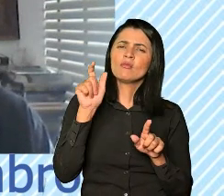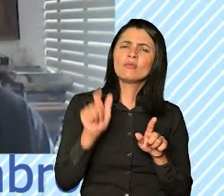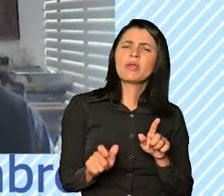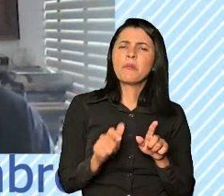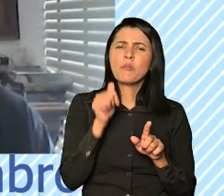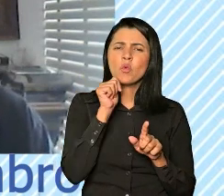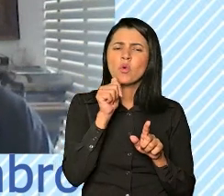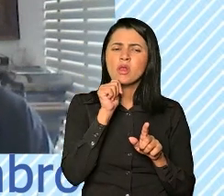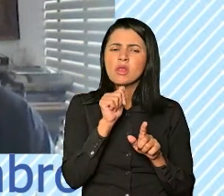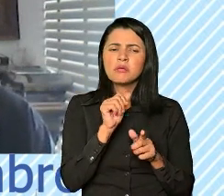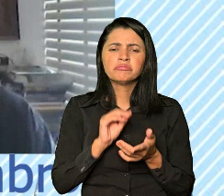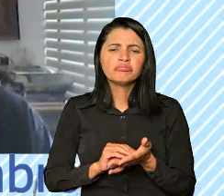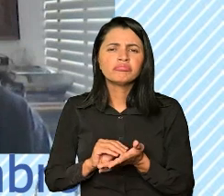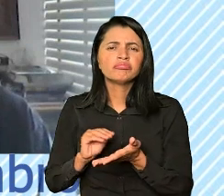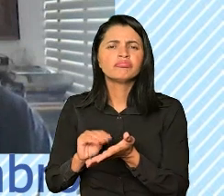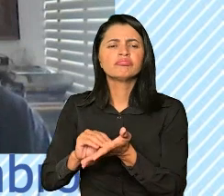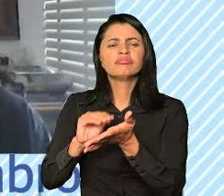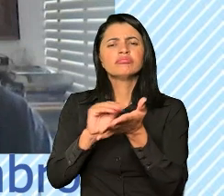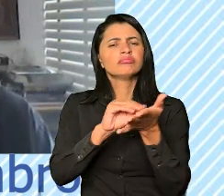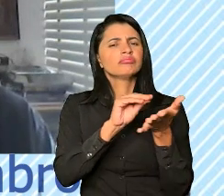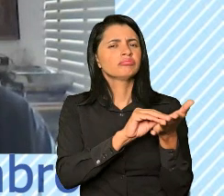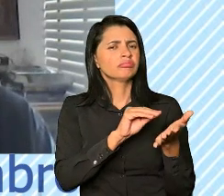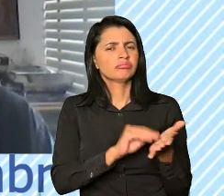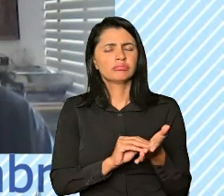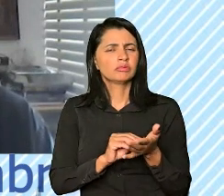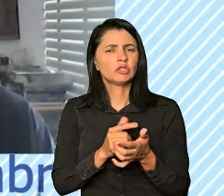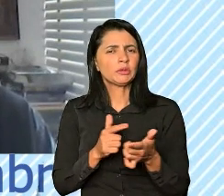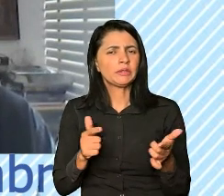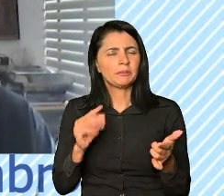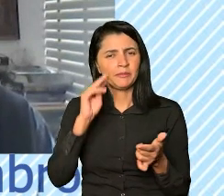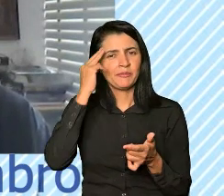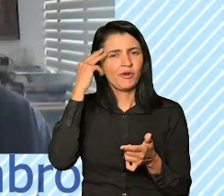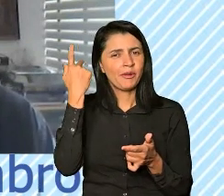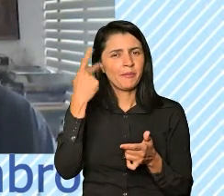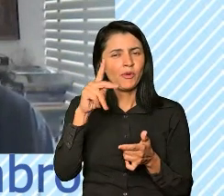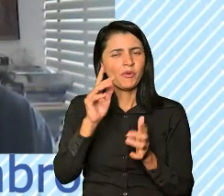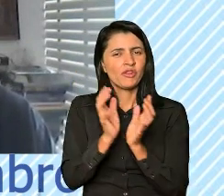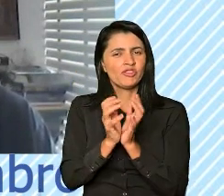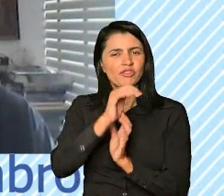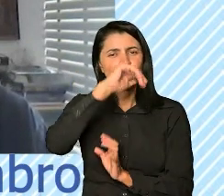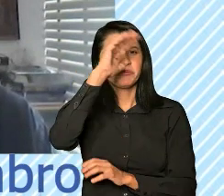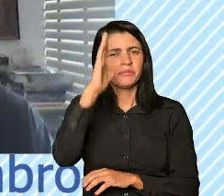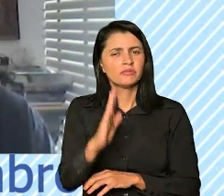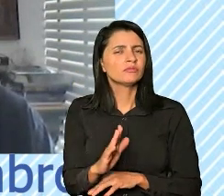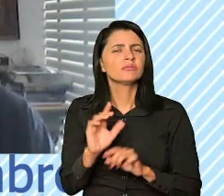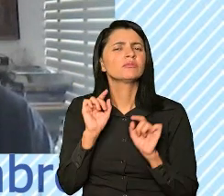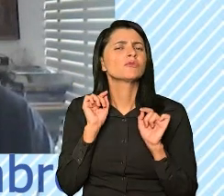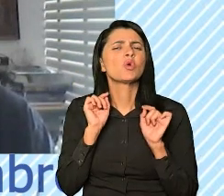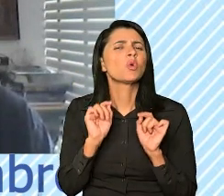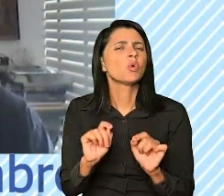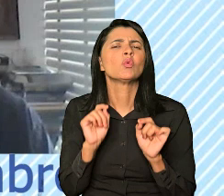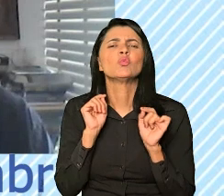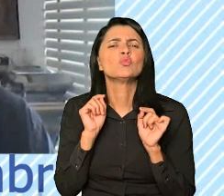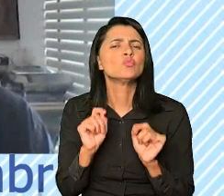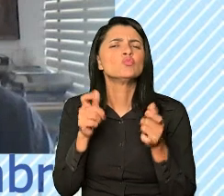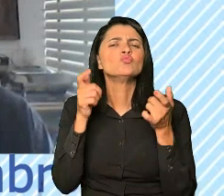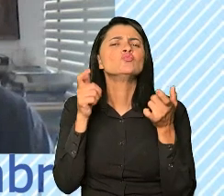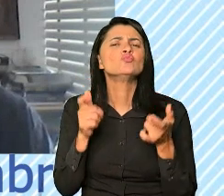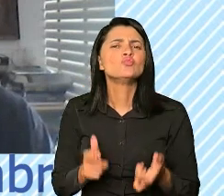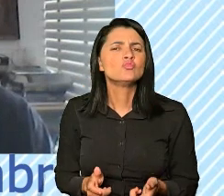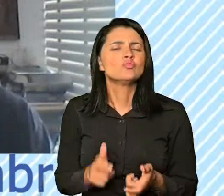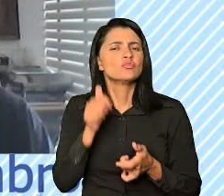femininas na memória coletiva brasileira, né? Me pergunto, onde estão? Onde estão